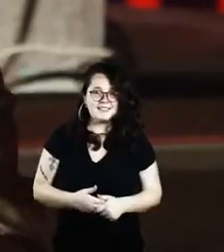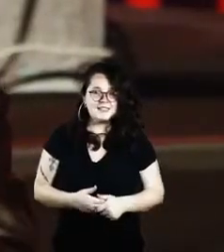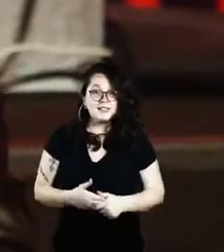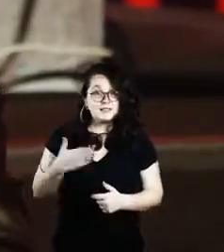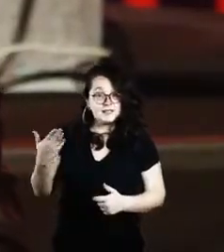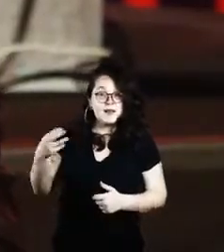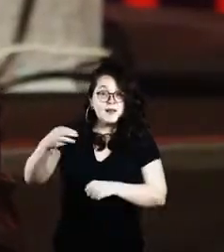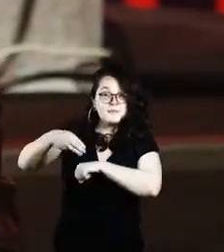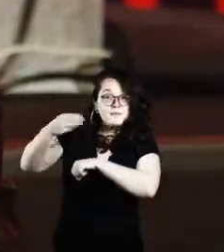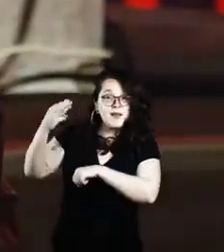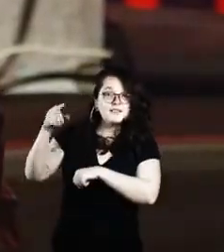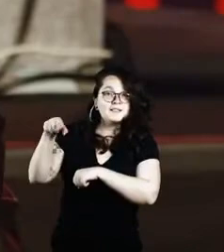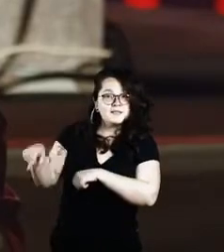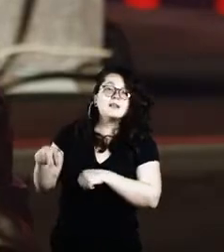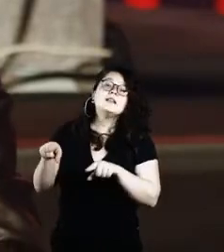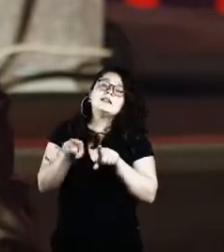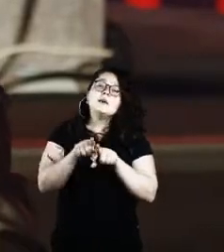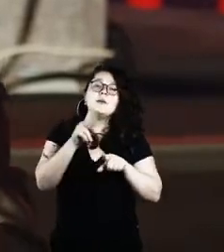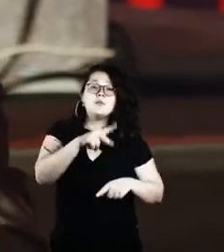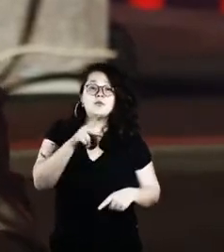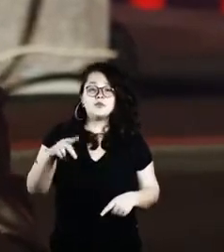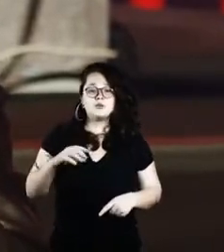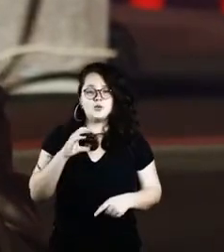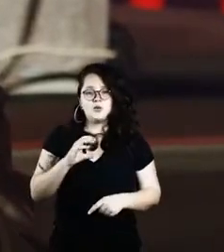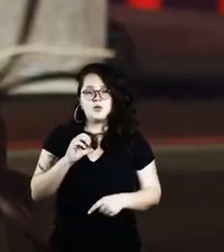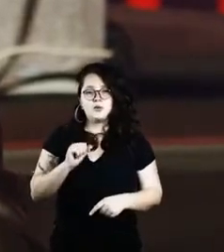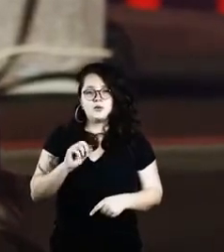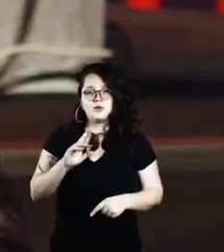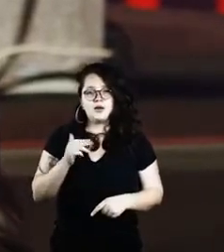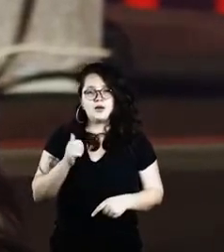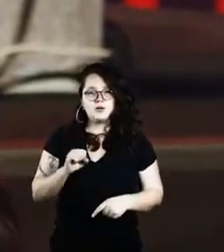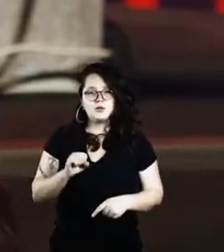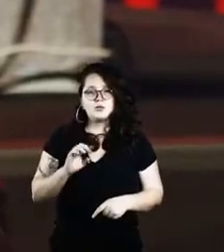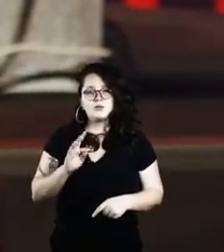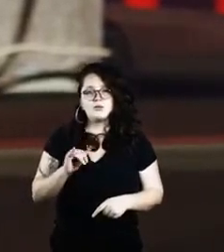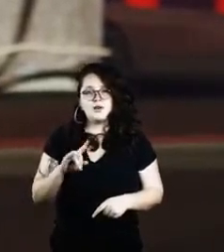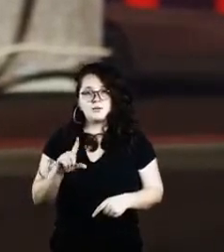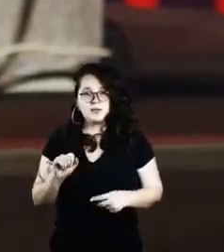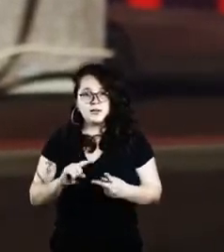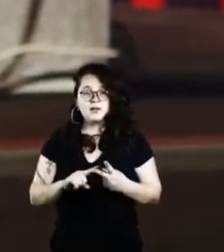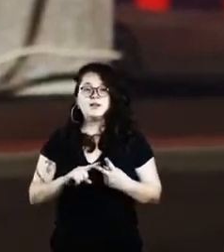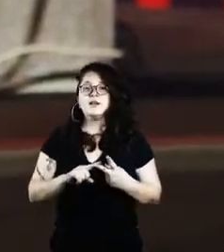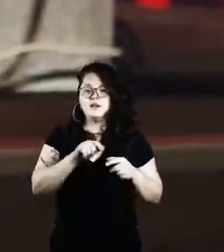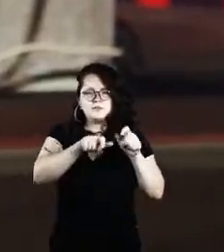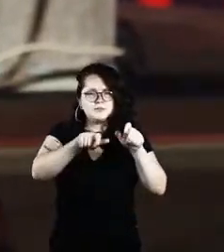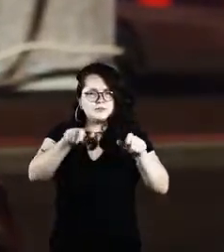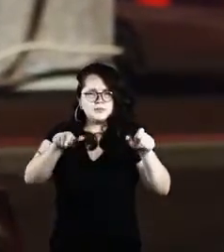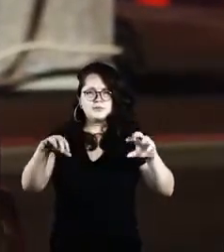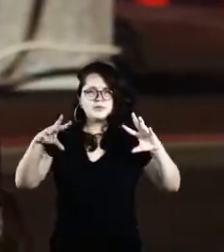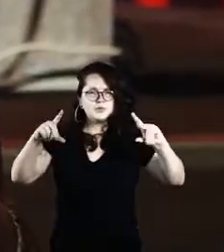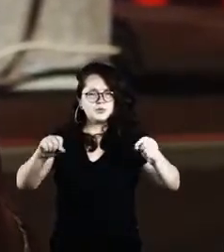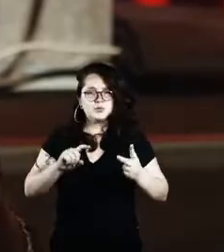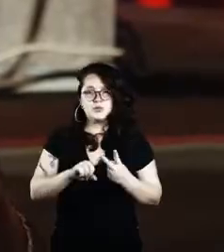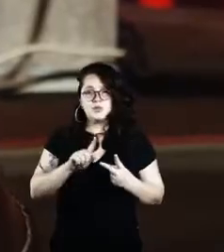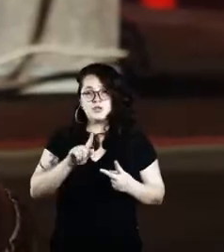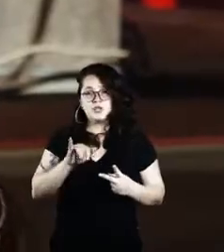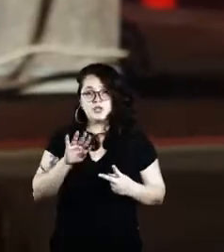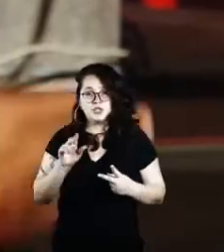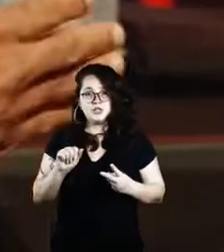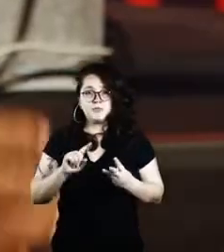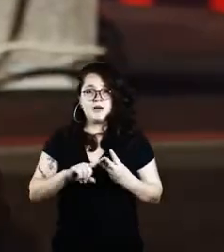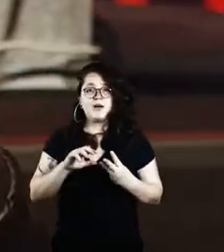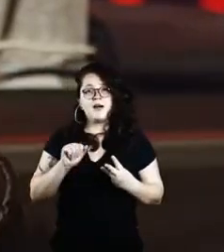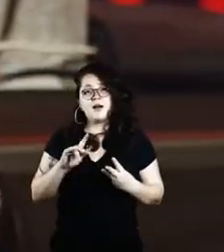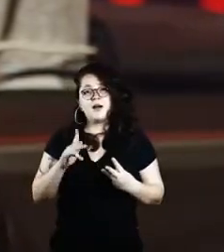Mestre, professor, Carlos Família, Chic Show, Musicaliano, Somebody Love, Giba, Região